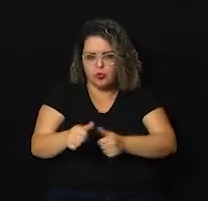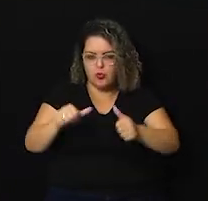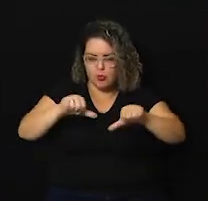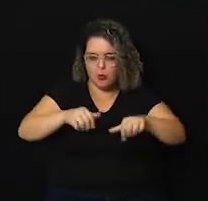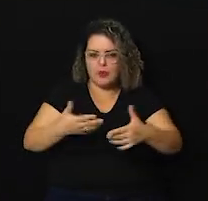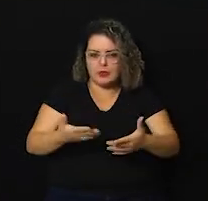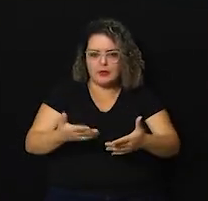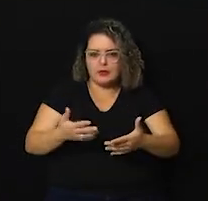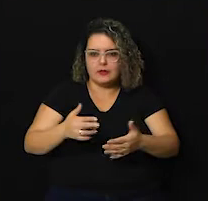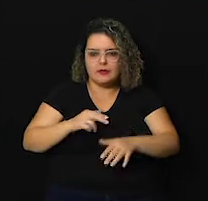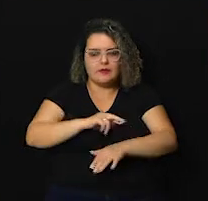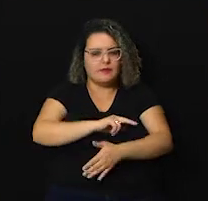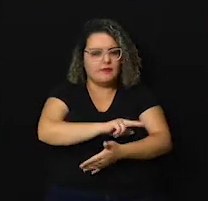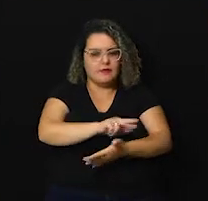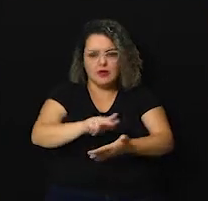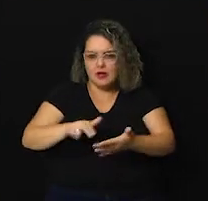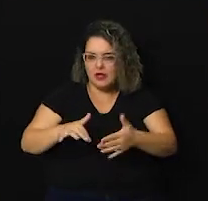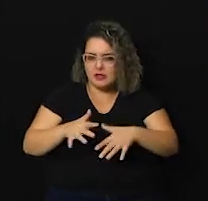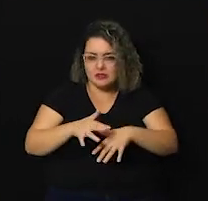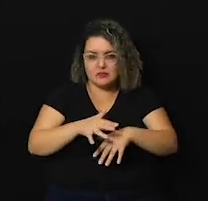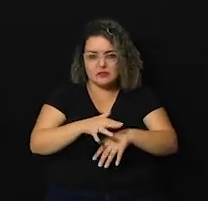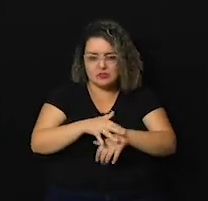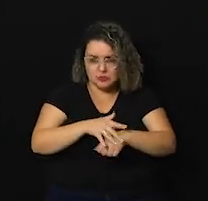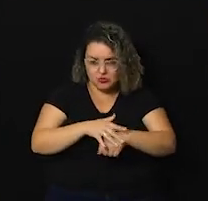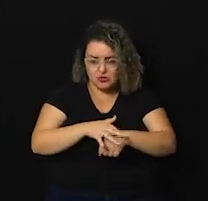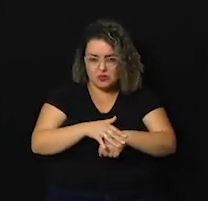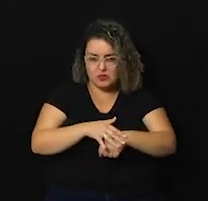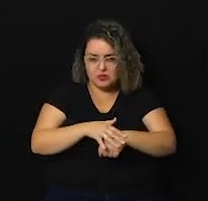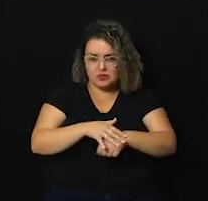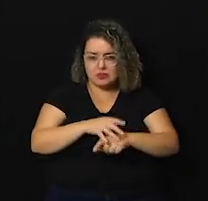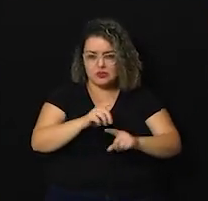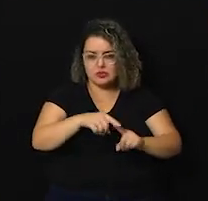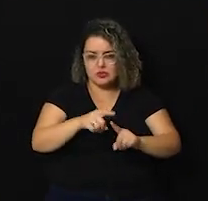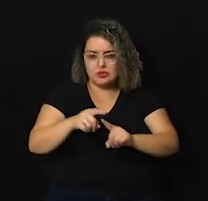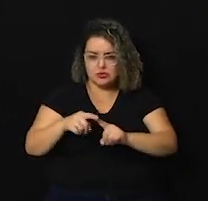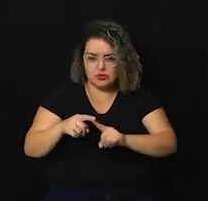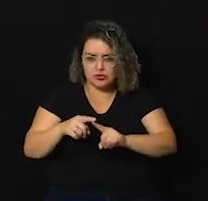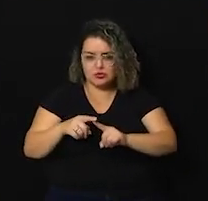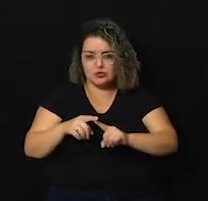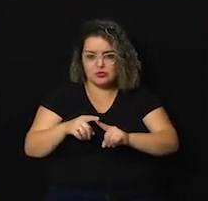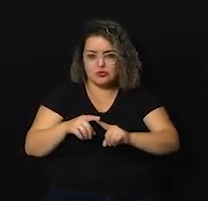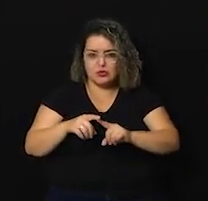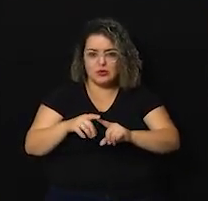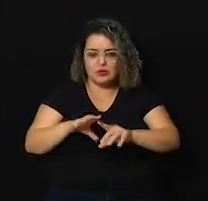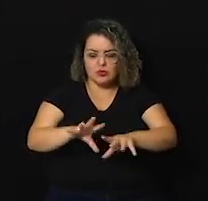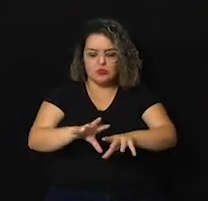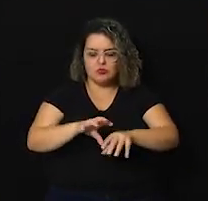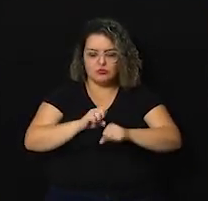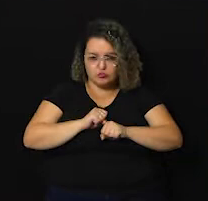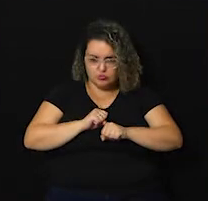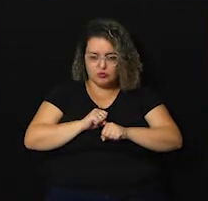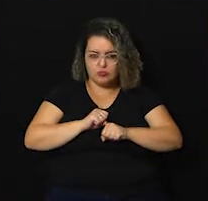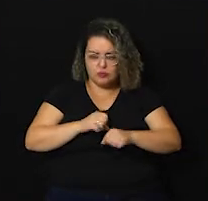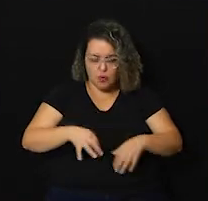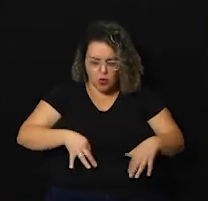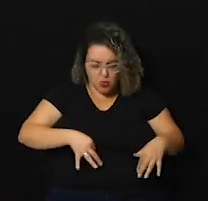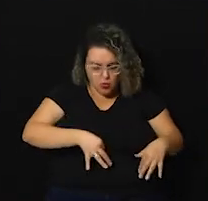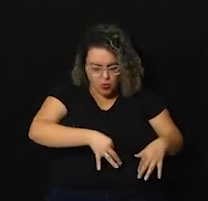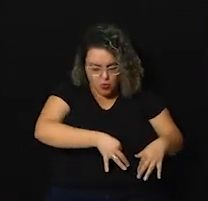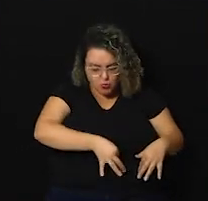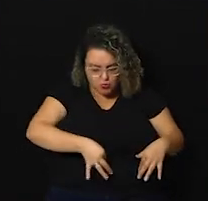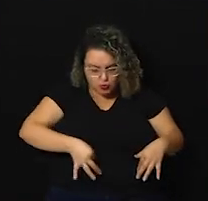E tem uma série de doenças hoje que são causadas por esse tipo de penetração da membrana